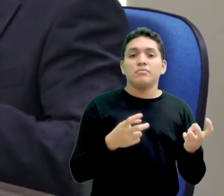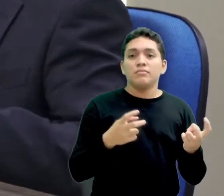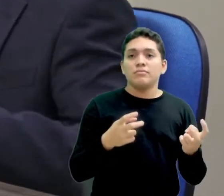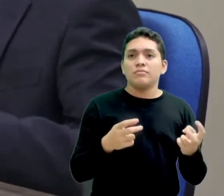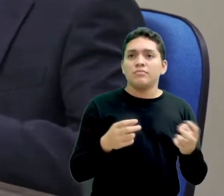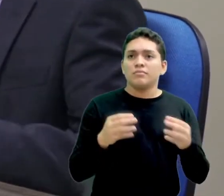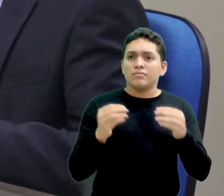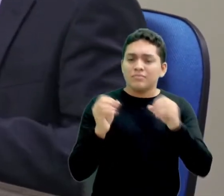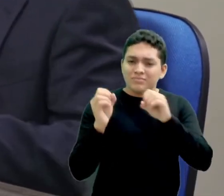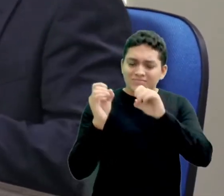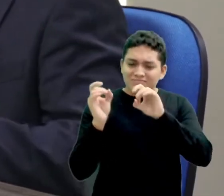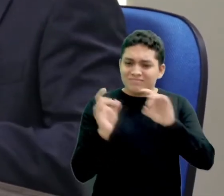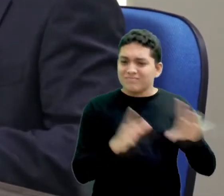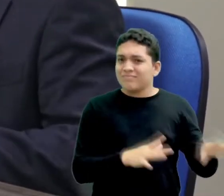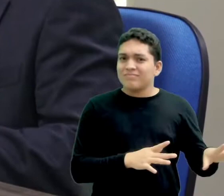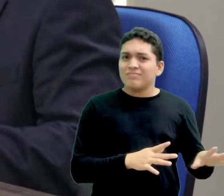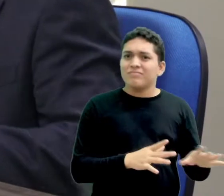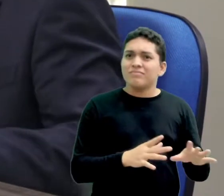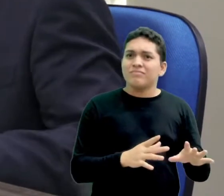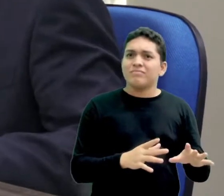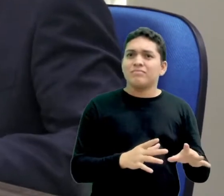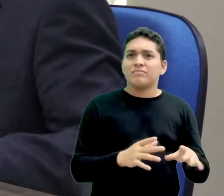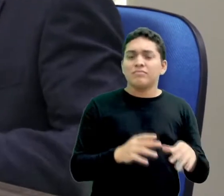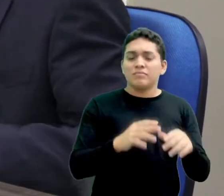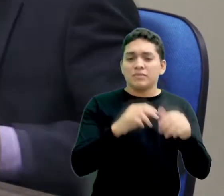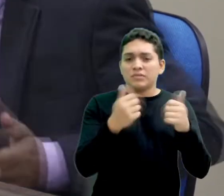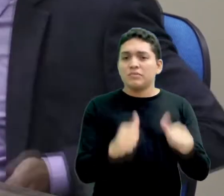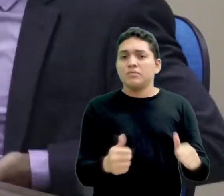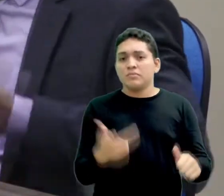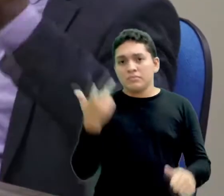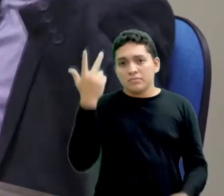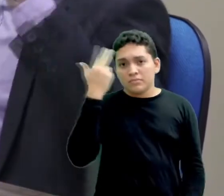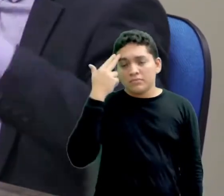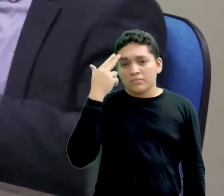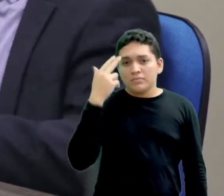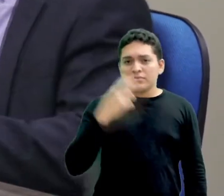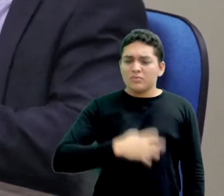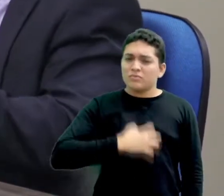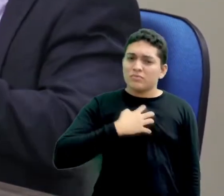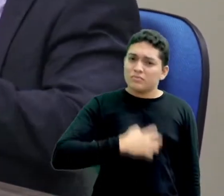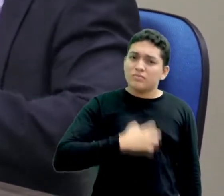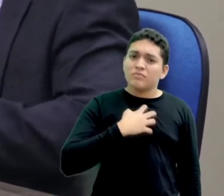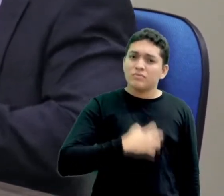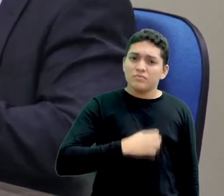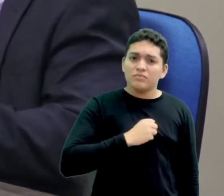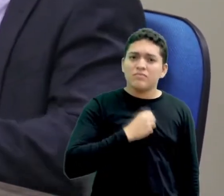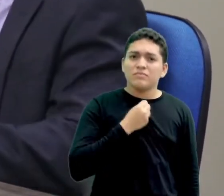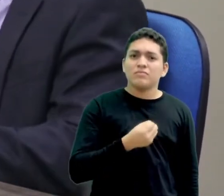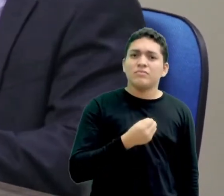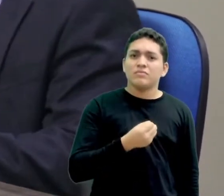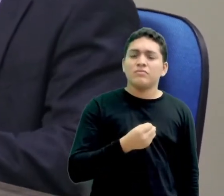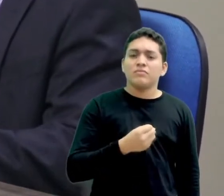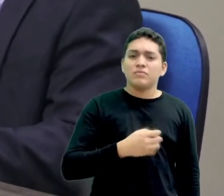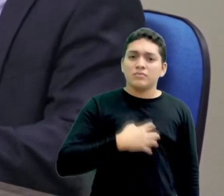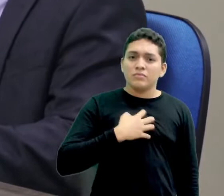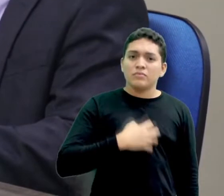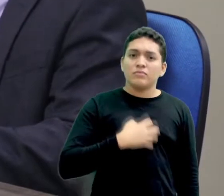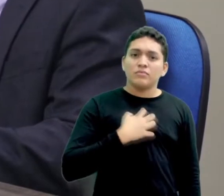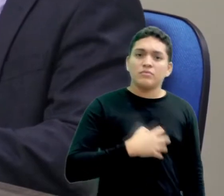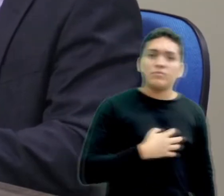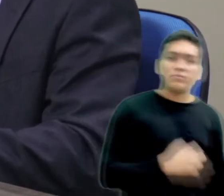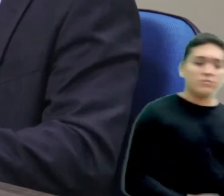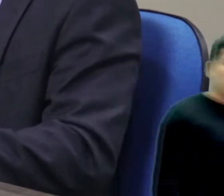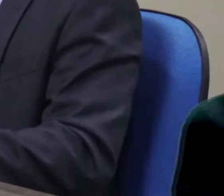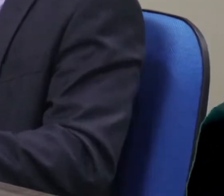expulsou os cambistas não de uma forma pacífica, ele saiu virando as suas bancas irados, porque